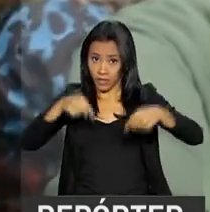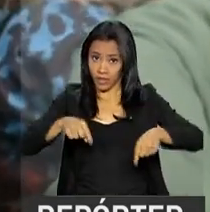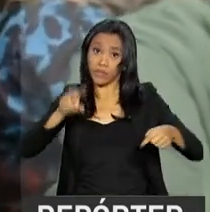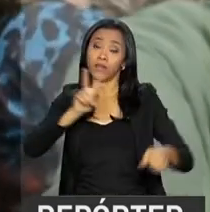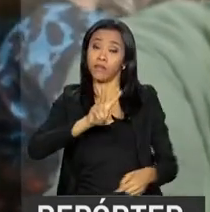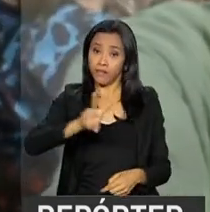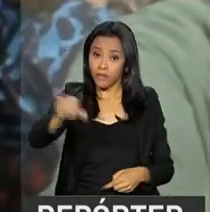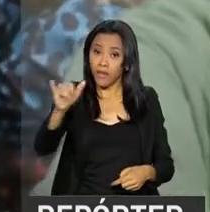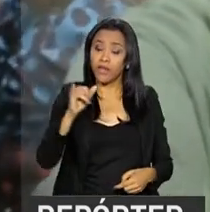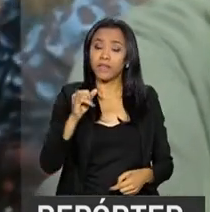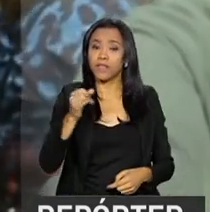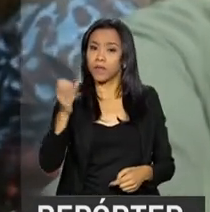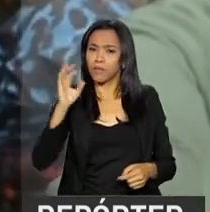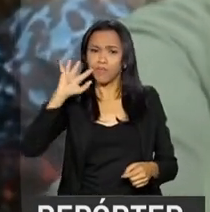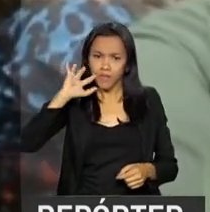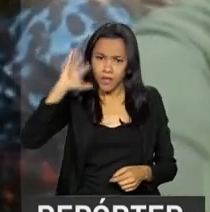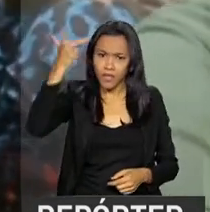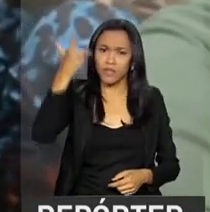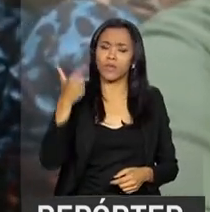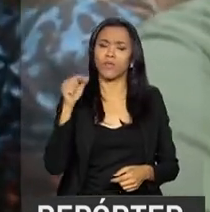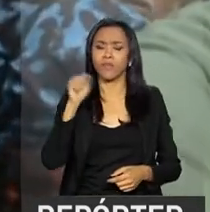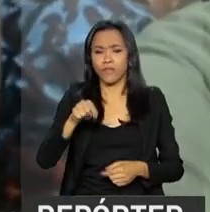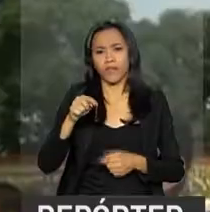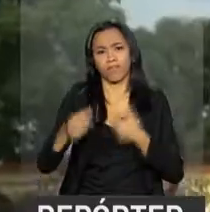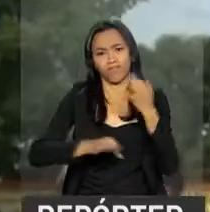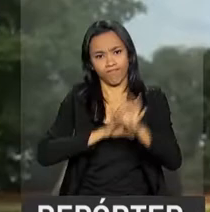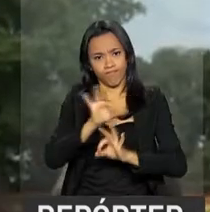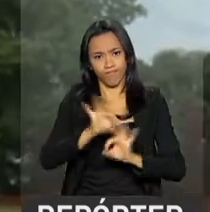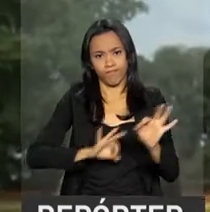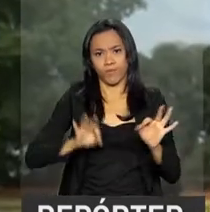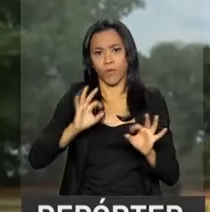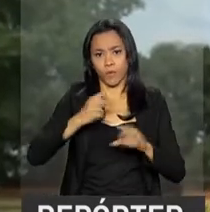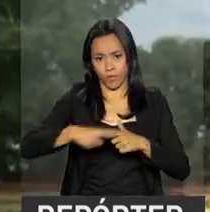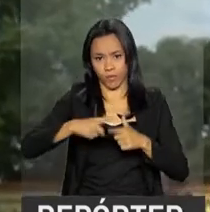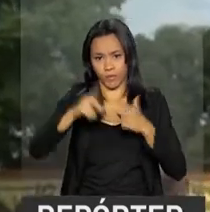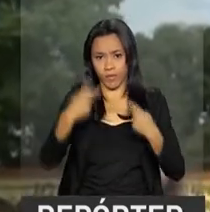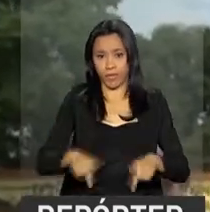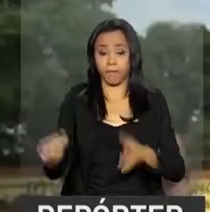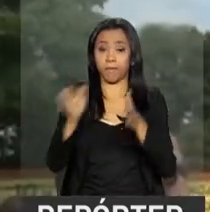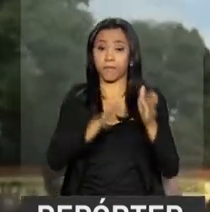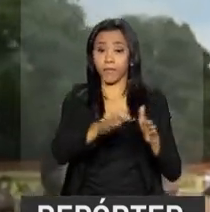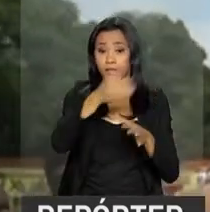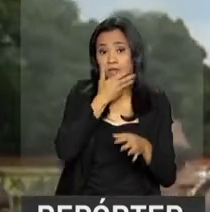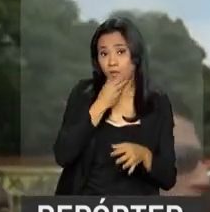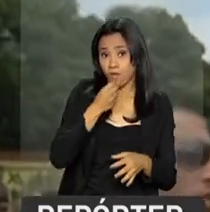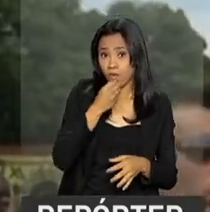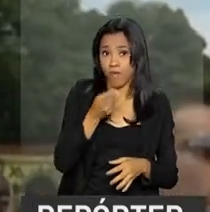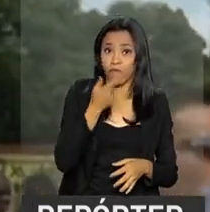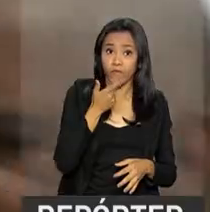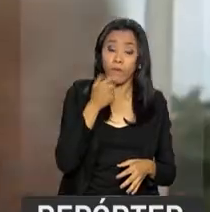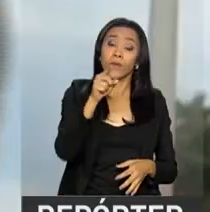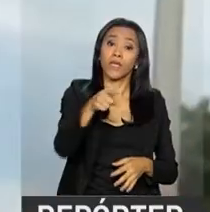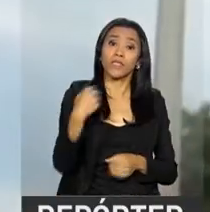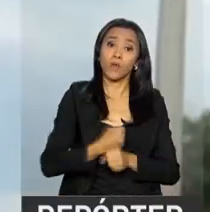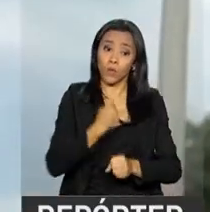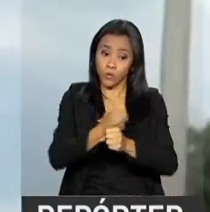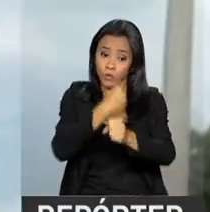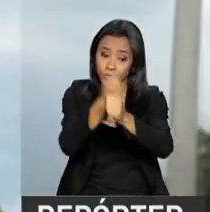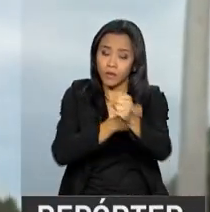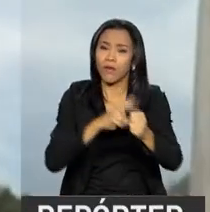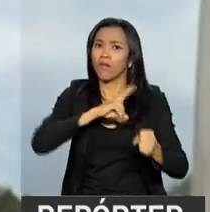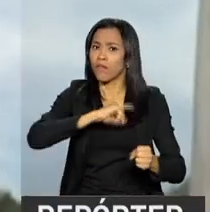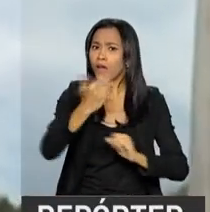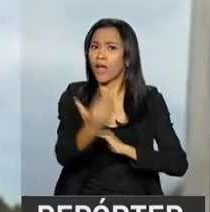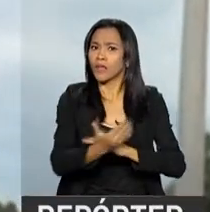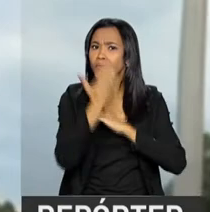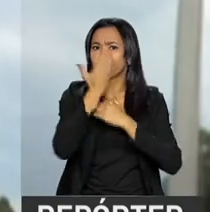ser realmente uma solução extraordinária. Já Irã acredita que as obras no trecho de Niterói-Manilha devem trazer